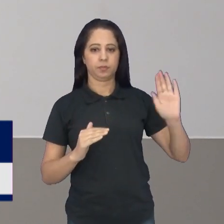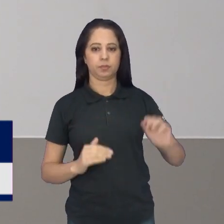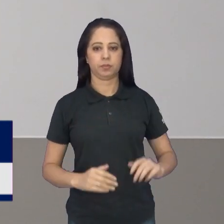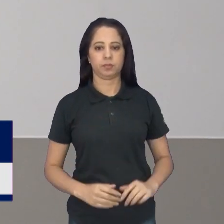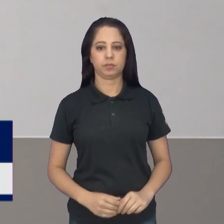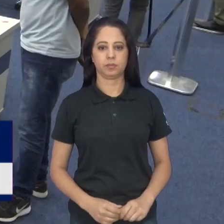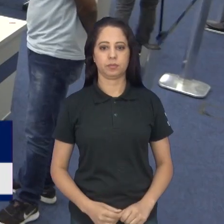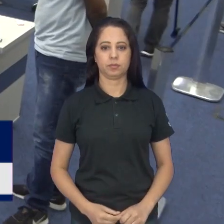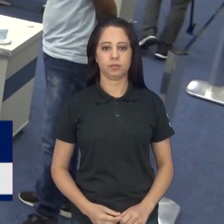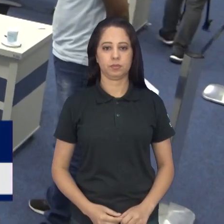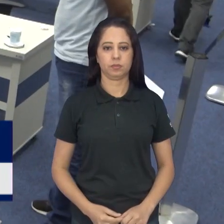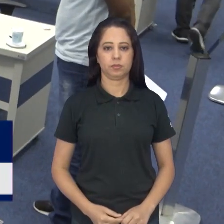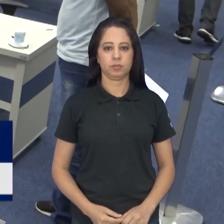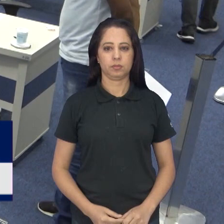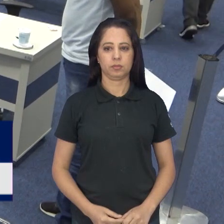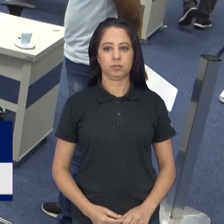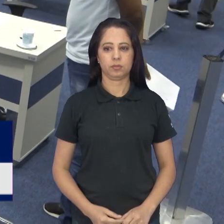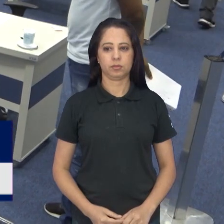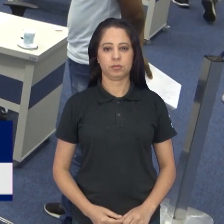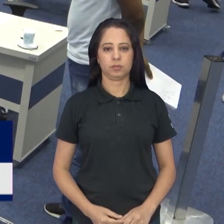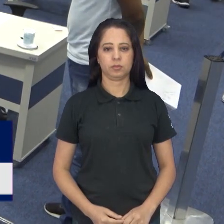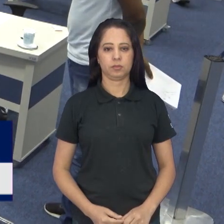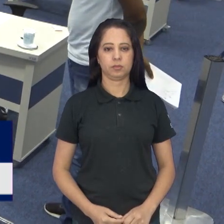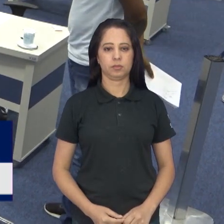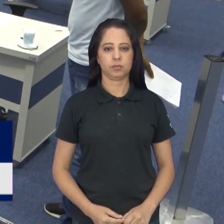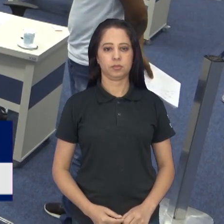se manifestam.